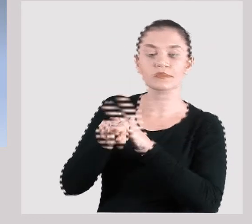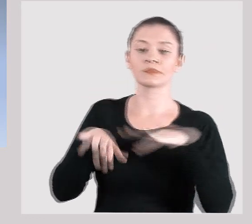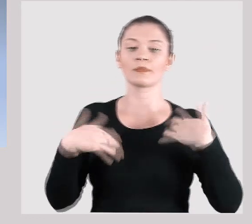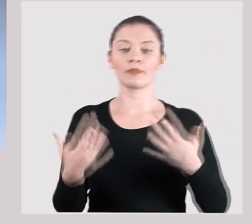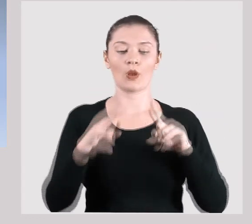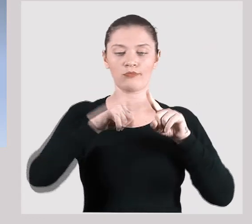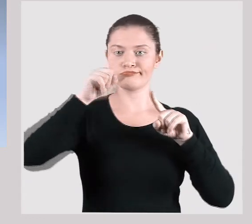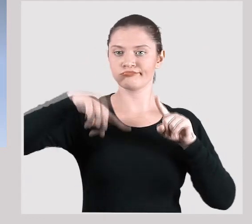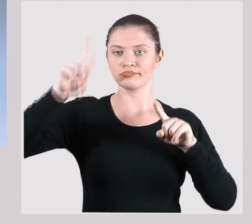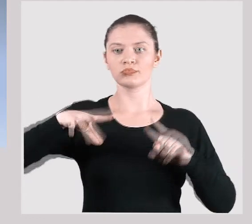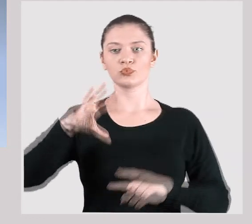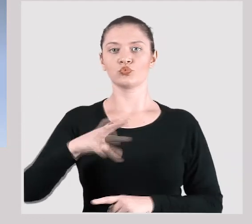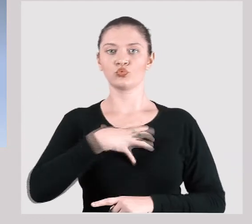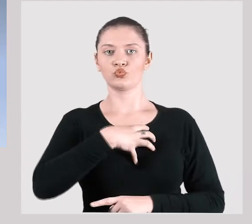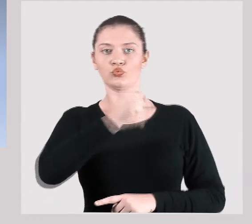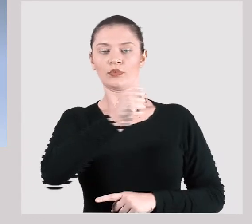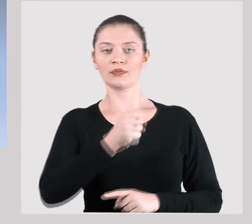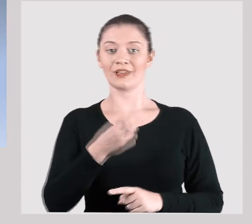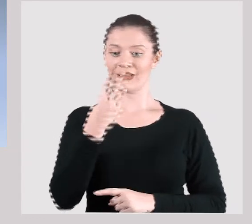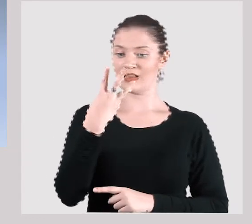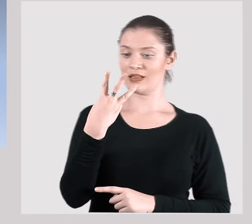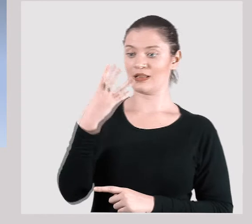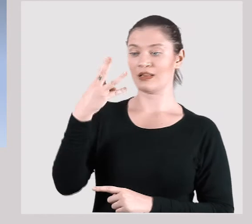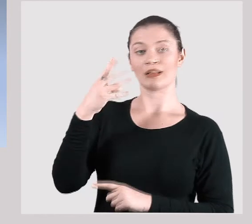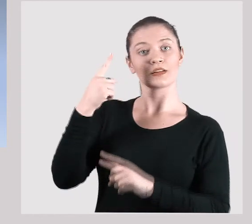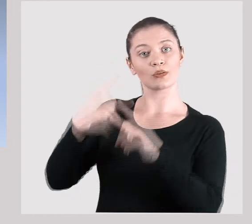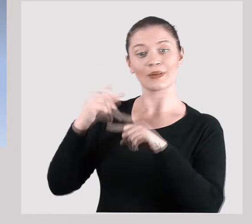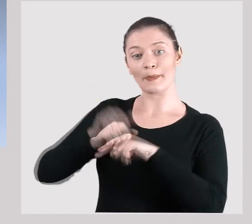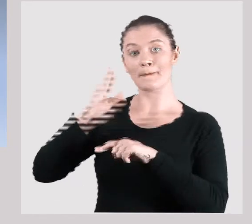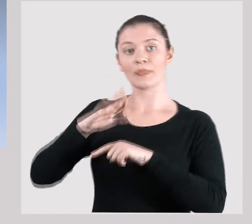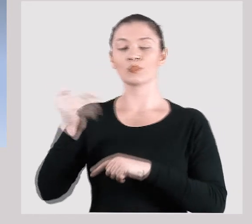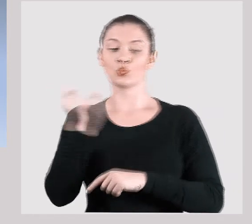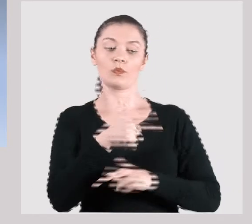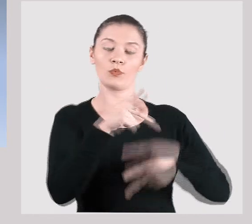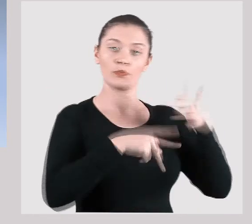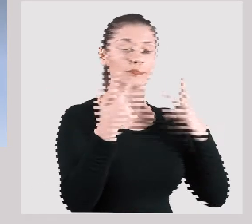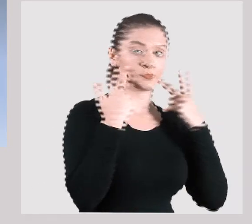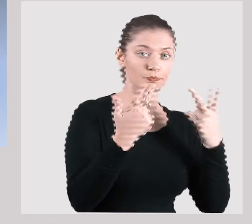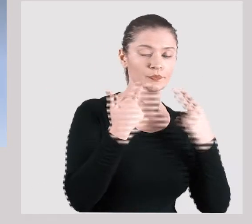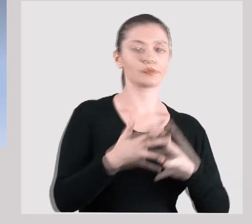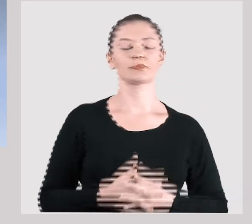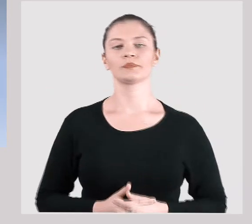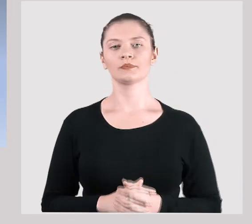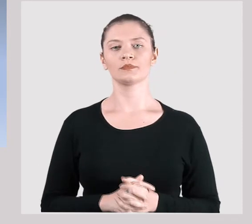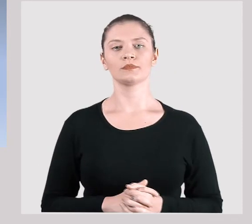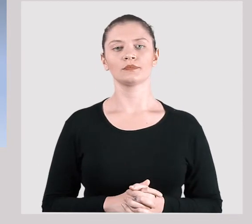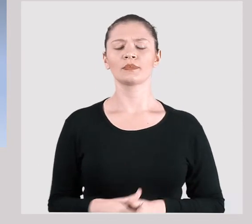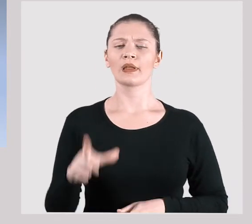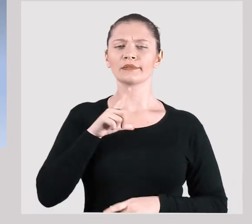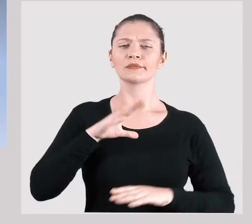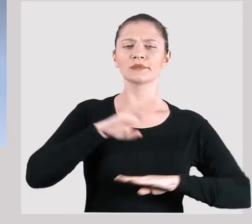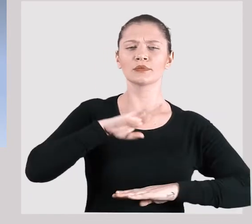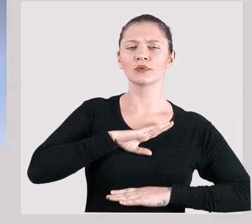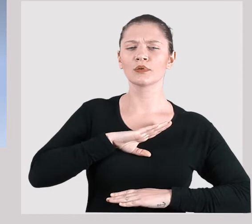já tinha sido falado, né, 3 vezes mais que uma população normal. Existe essa questão assim que falam para os pais, você prefere